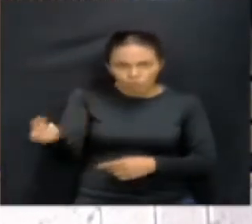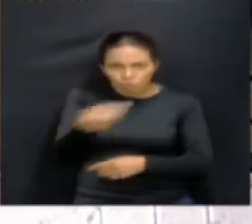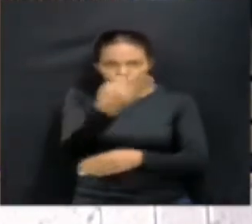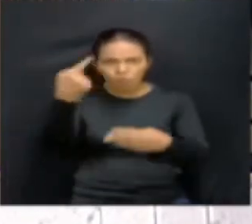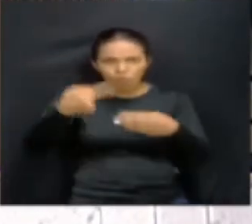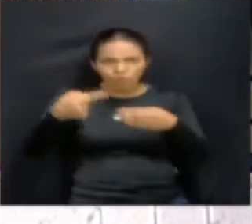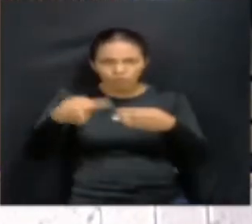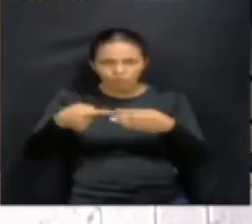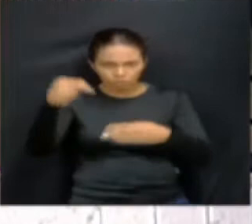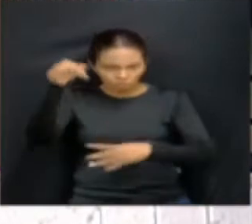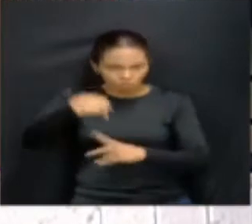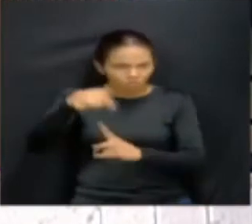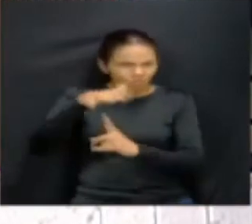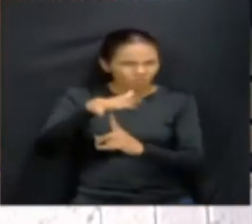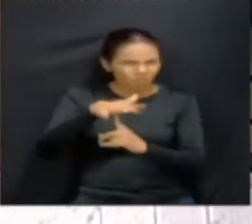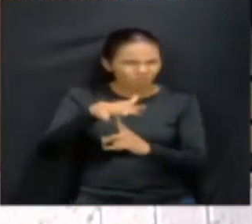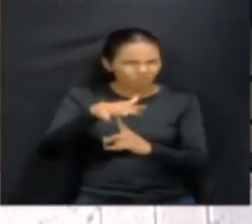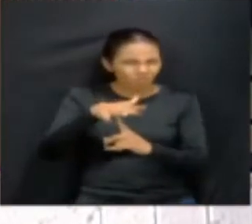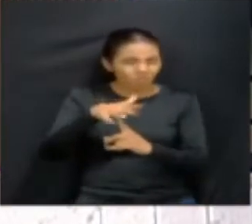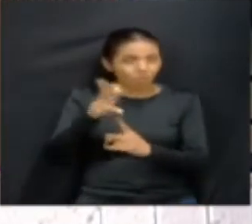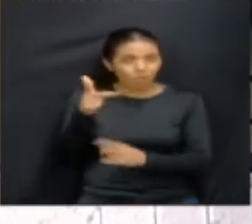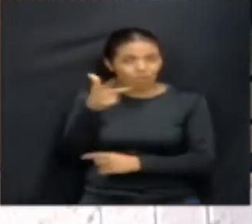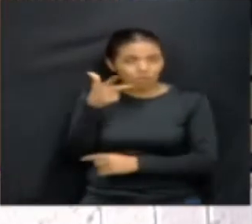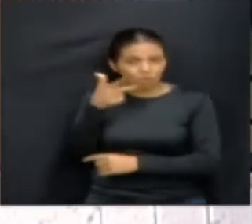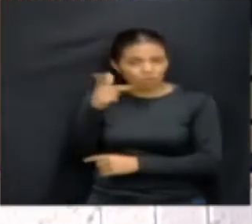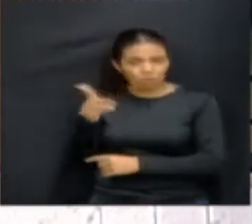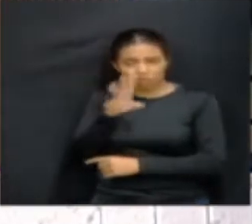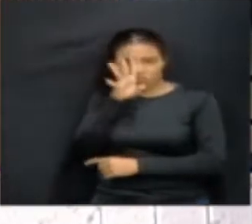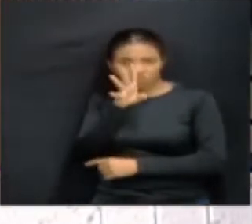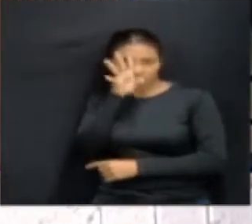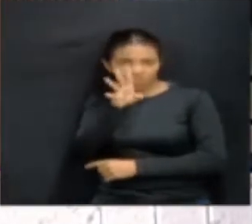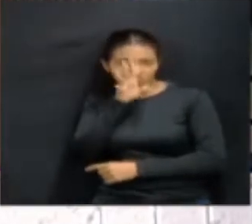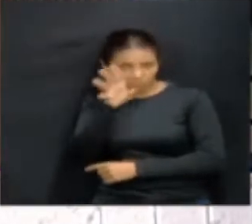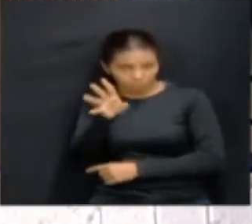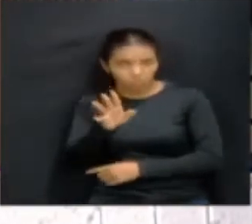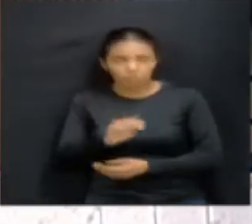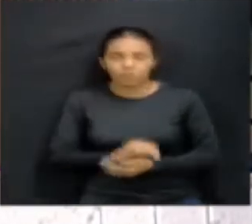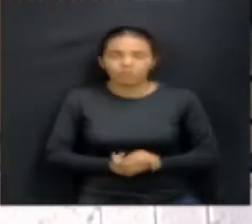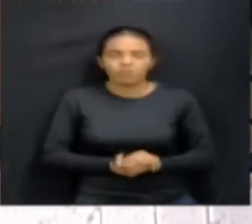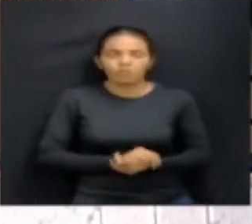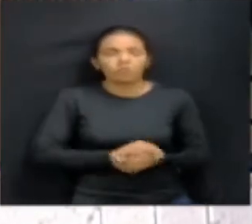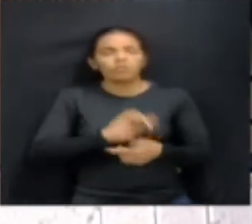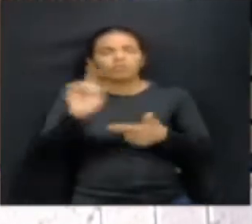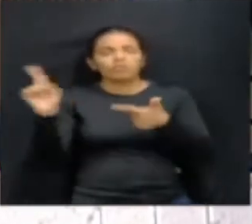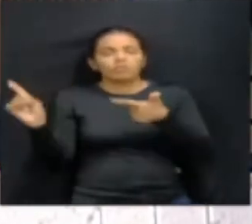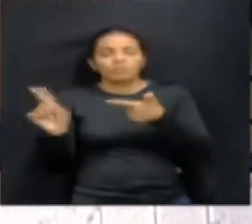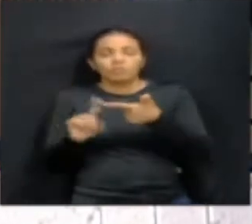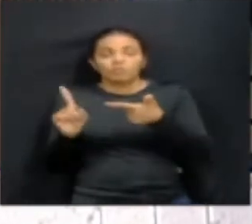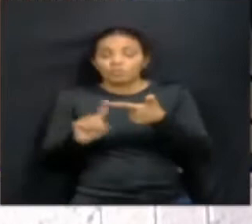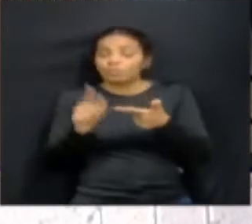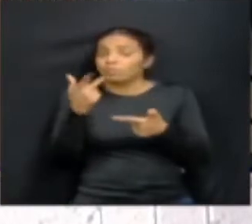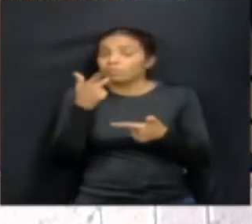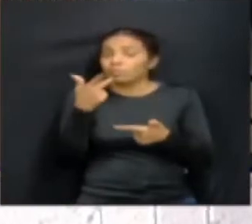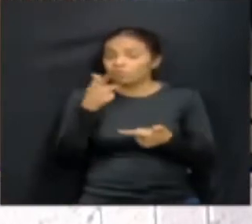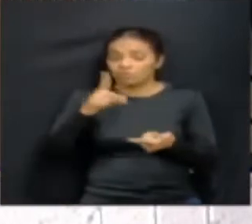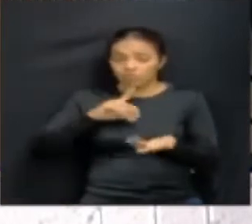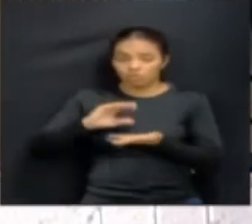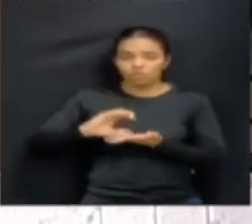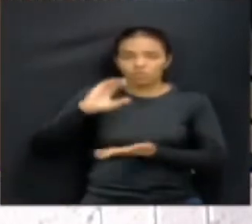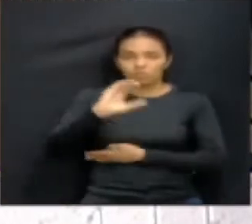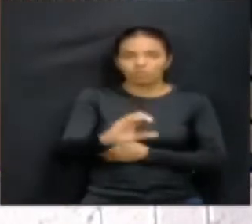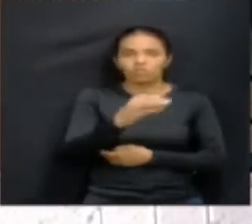como criação então A fala é dele próprio por conta própria segundo ele fala do investimento de 44 milhões